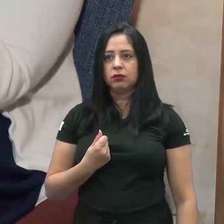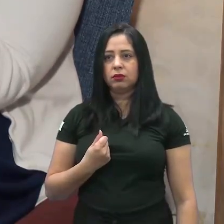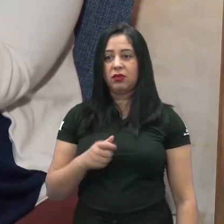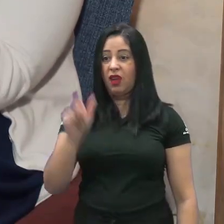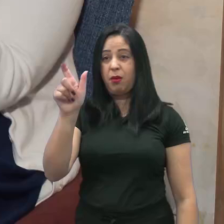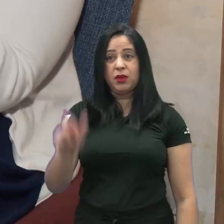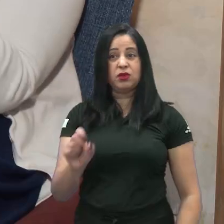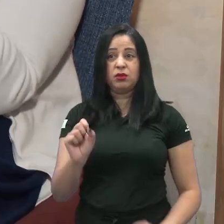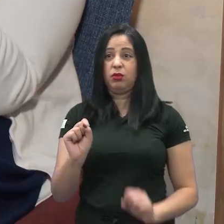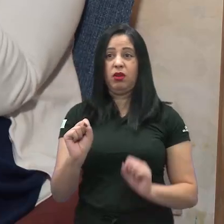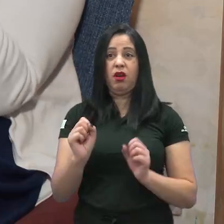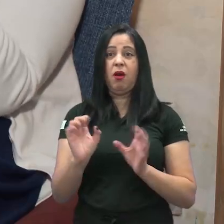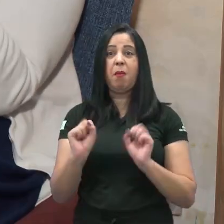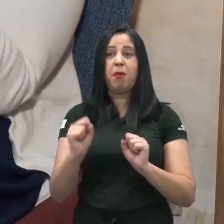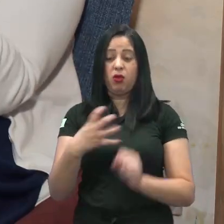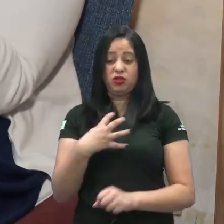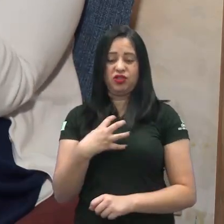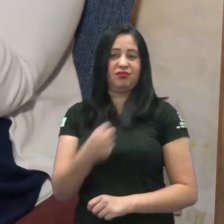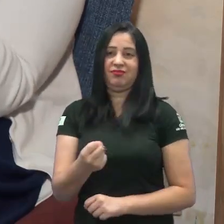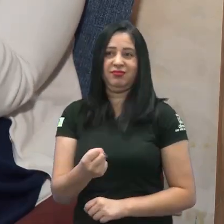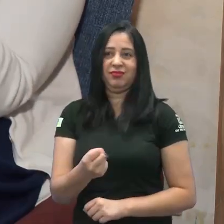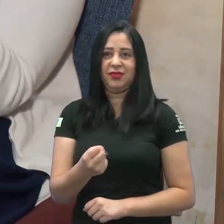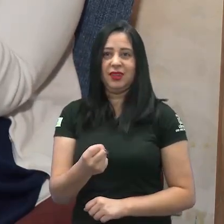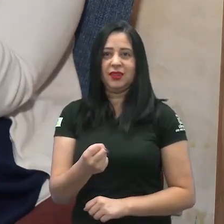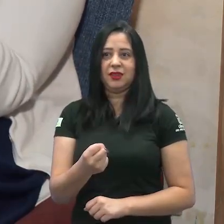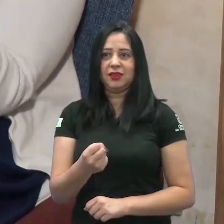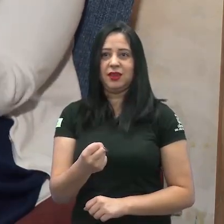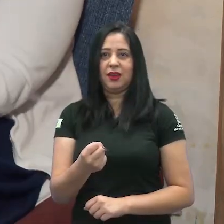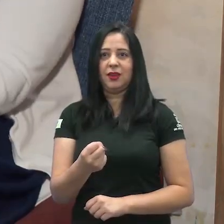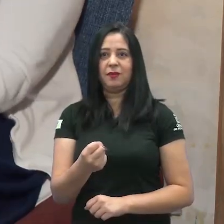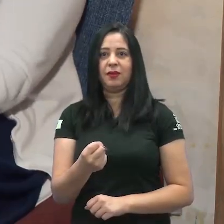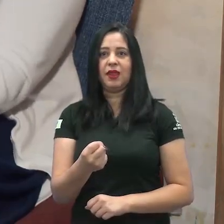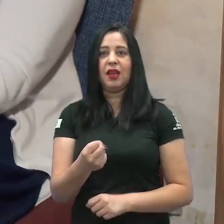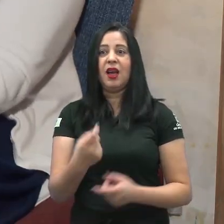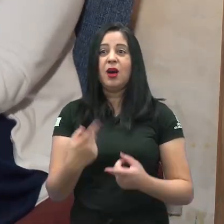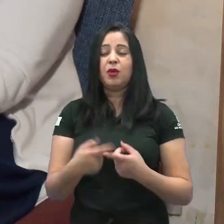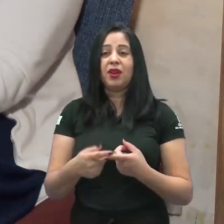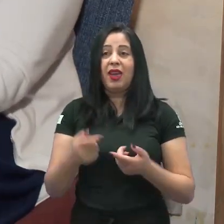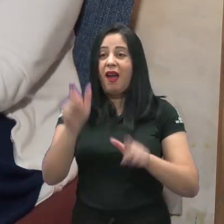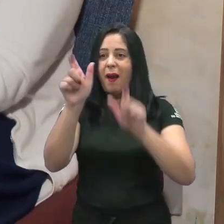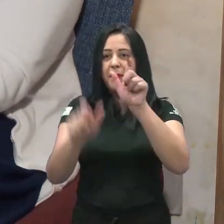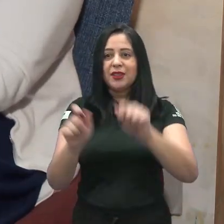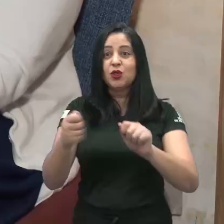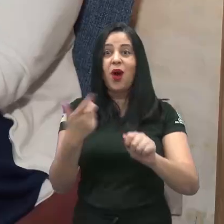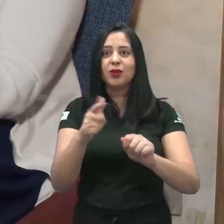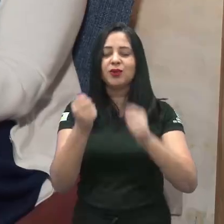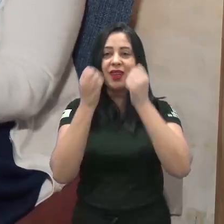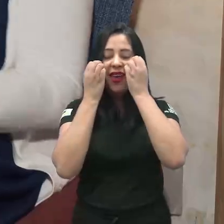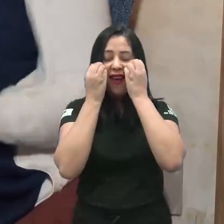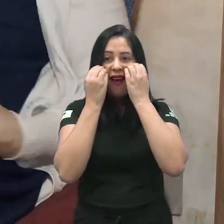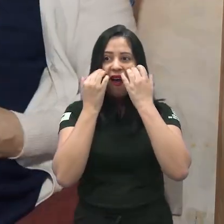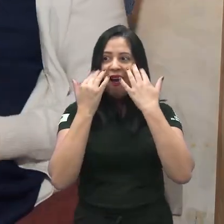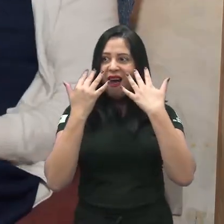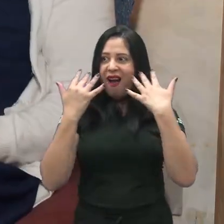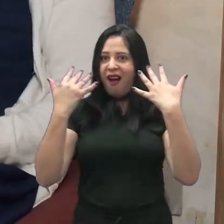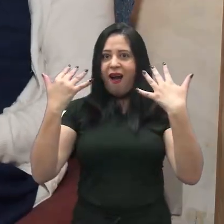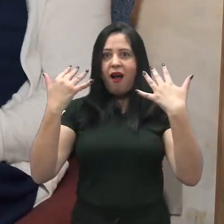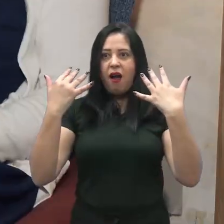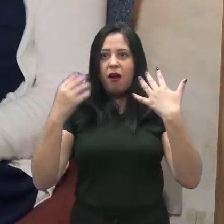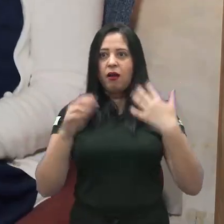mata a essência. Ela se afastou tanto da essência que ela não tem mais brilho. Ela simplesmente